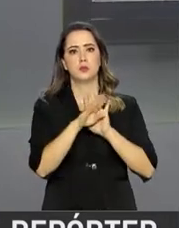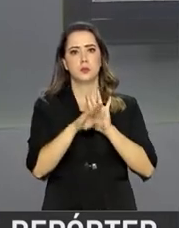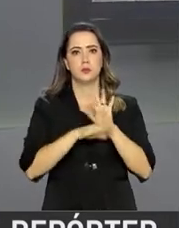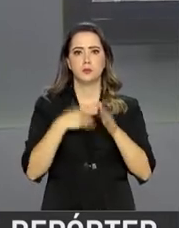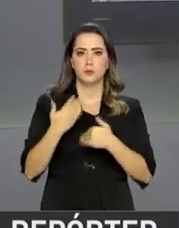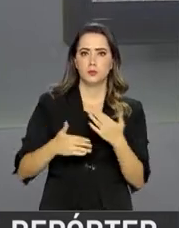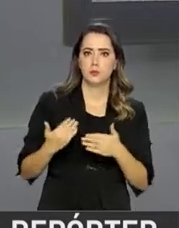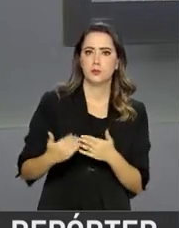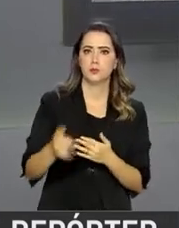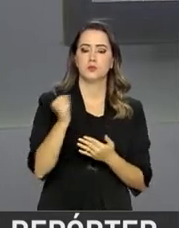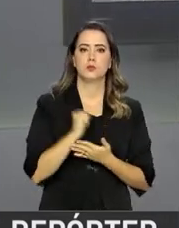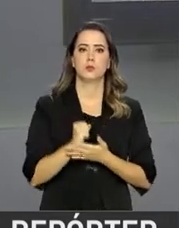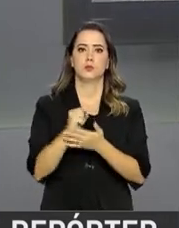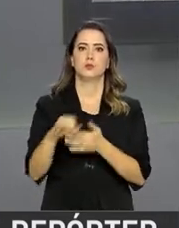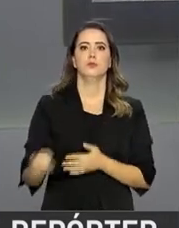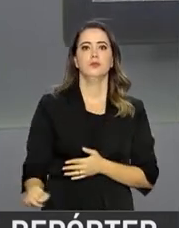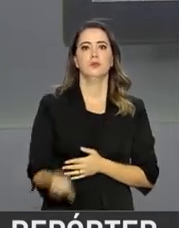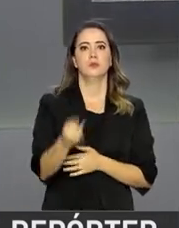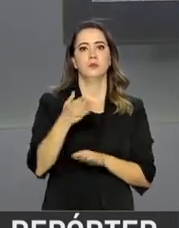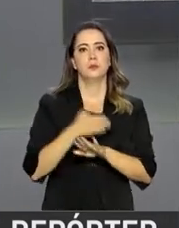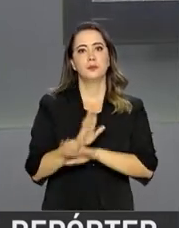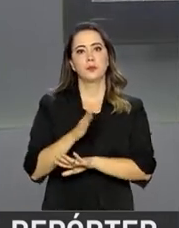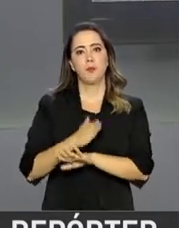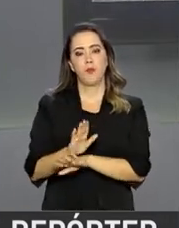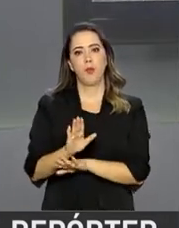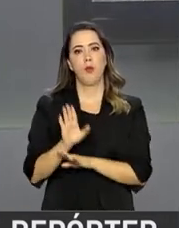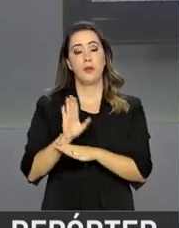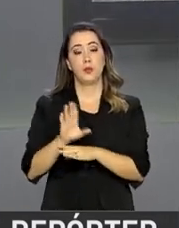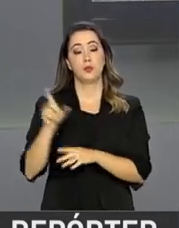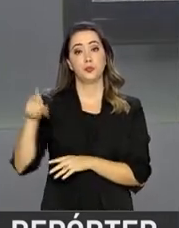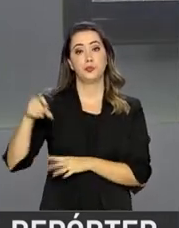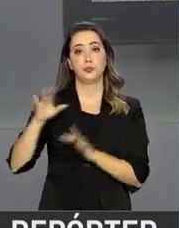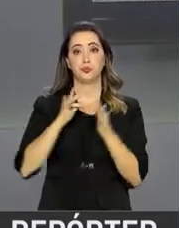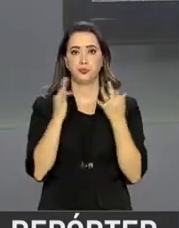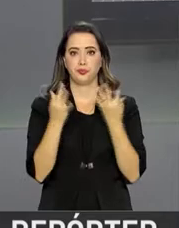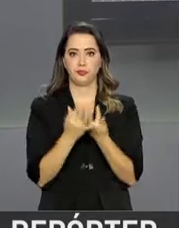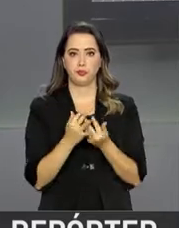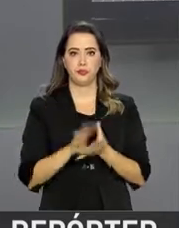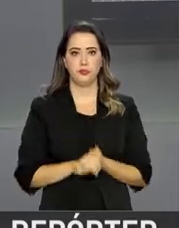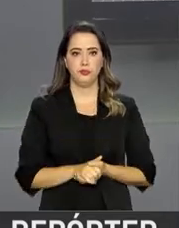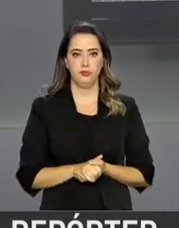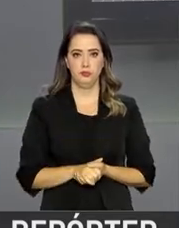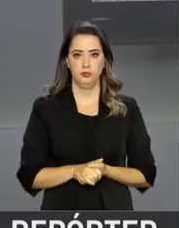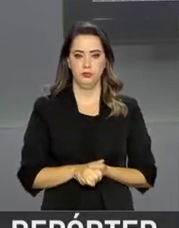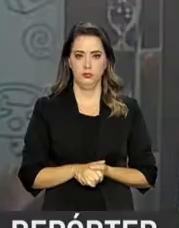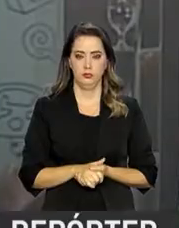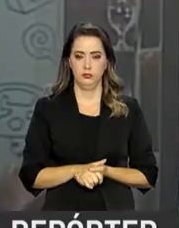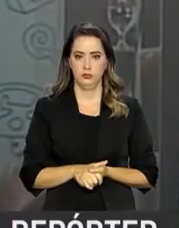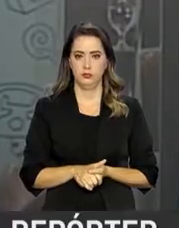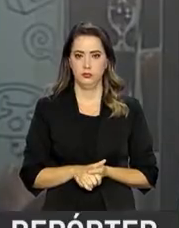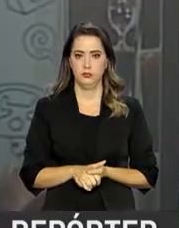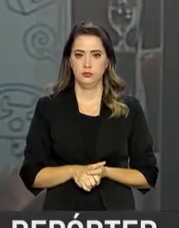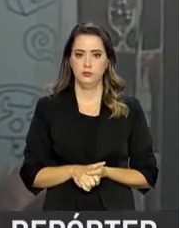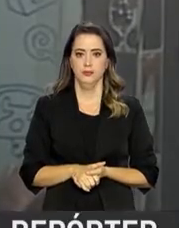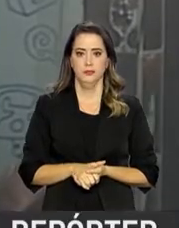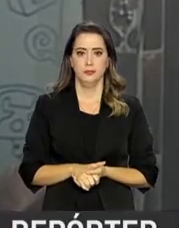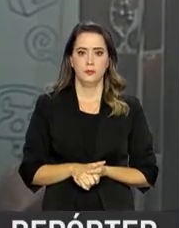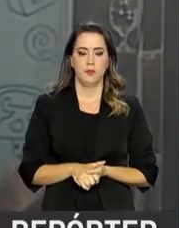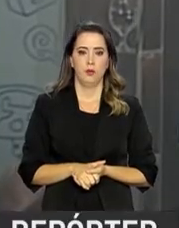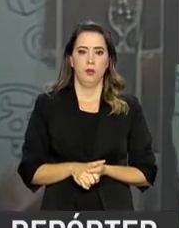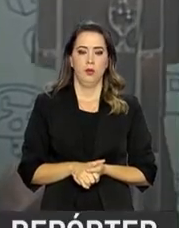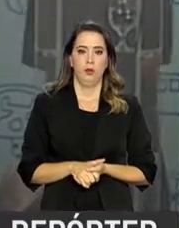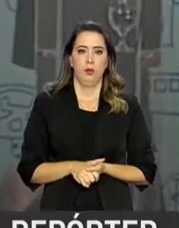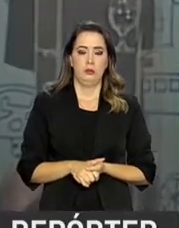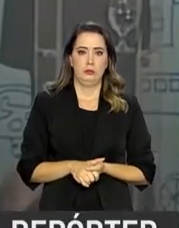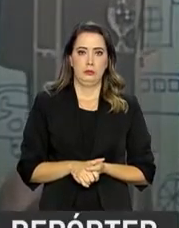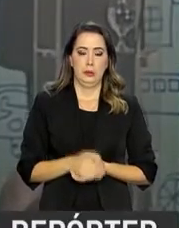progredir que oferece uma oportunidade de qualificação para os beneficiários do bolsa família o bolsa família